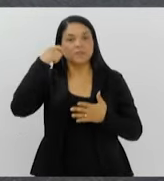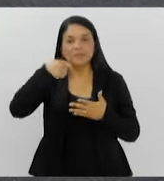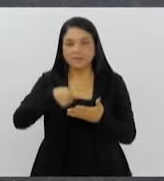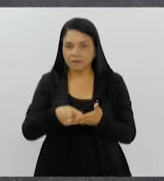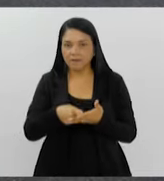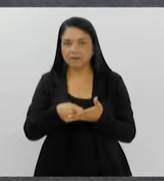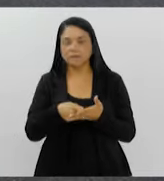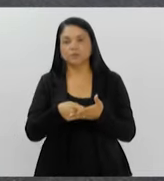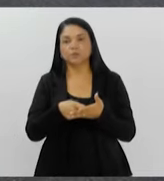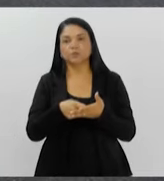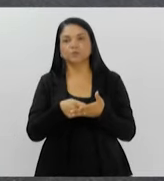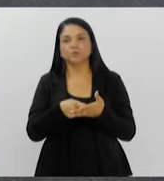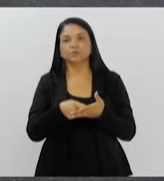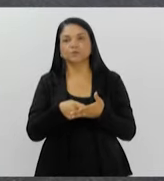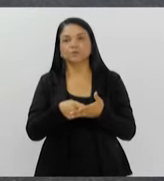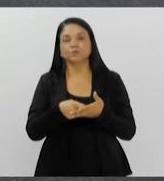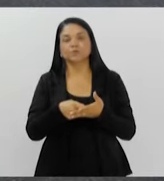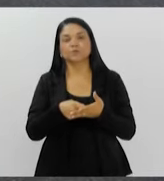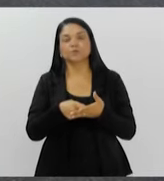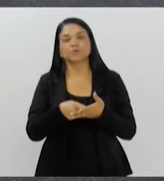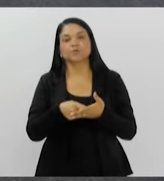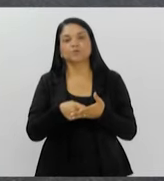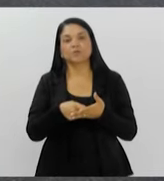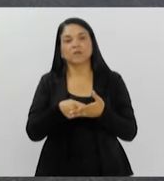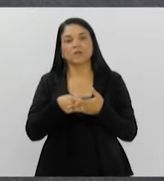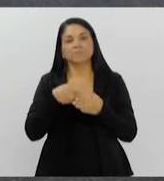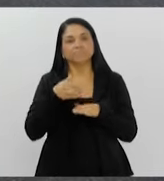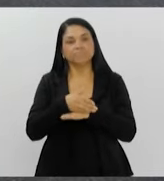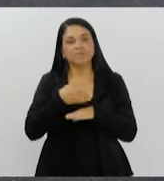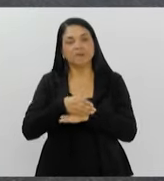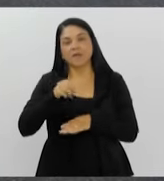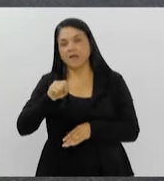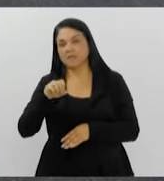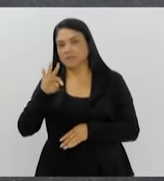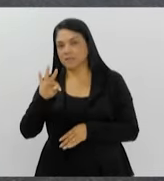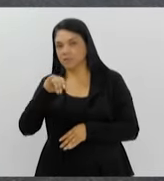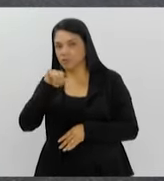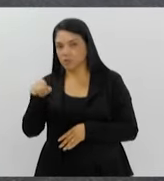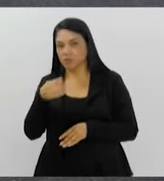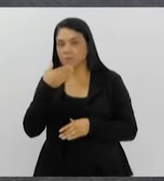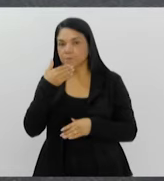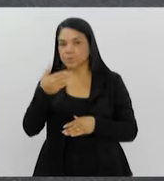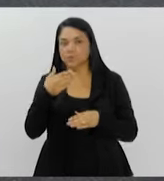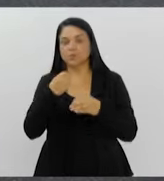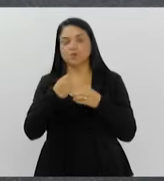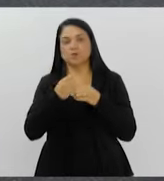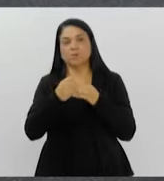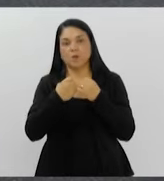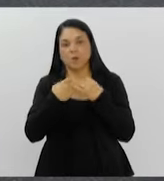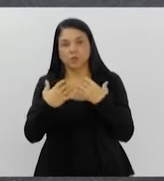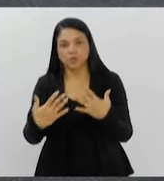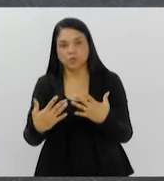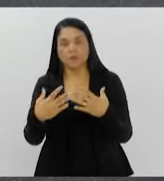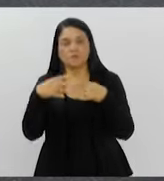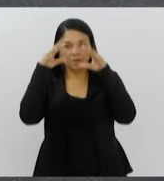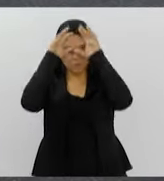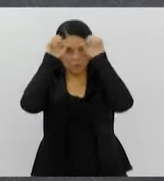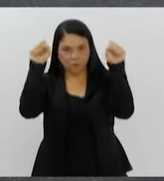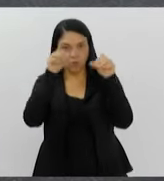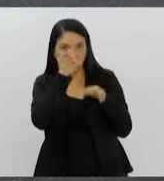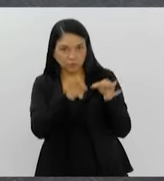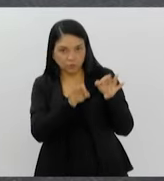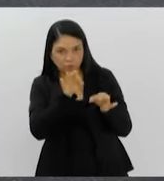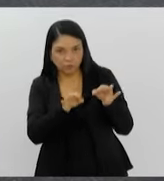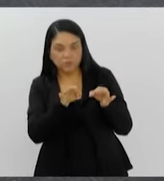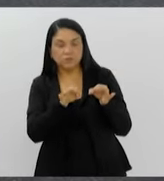ali comparecer ao ao STJ pedir uma audiência posterior ao Tribunal de Justiça